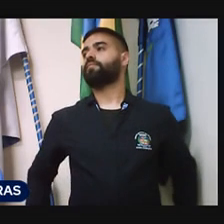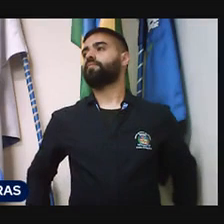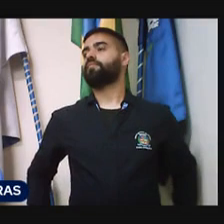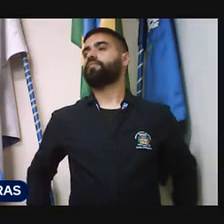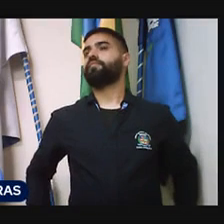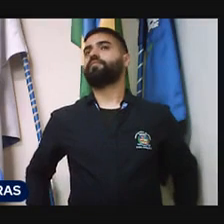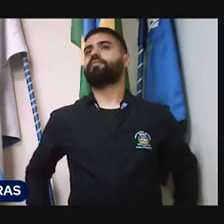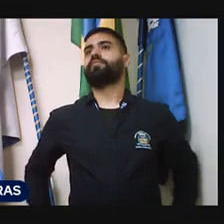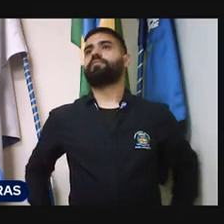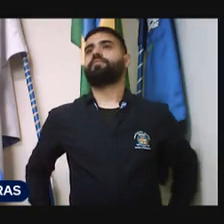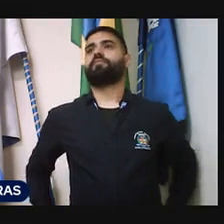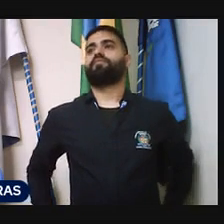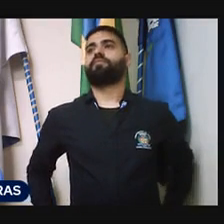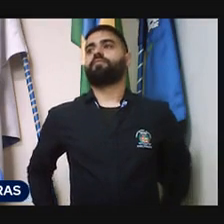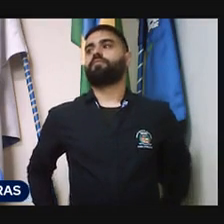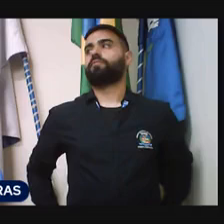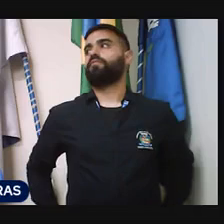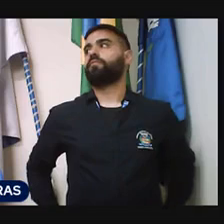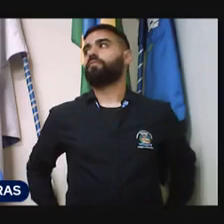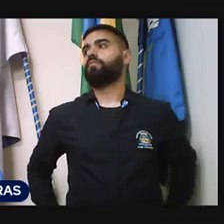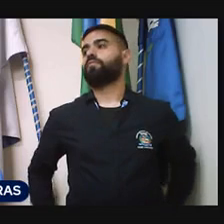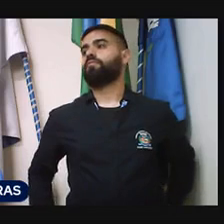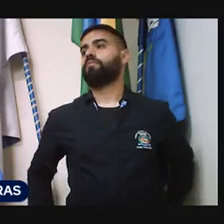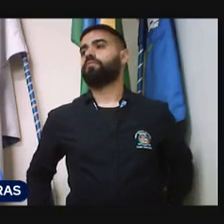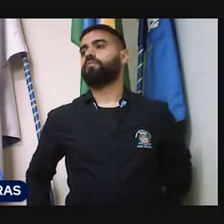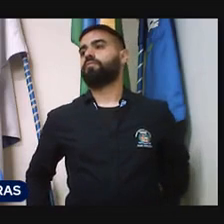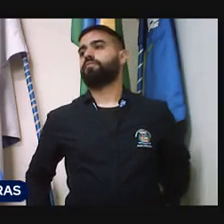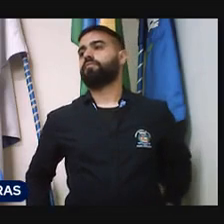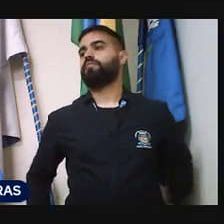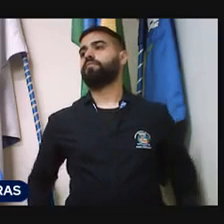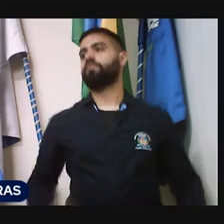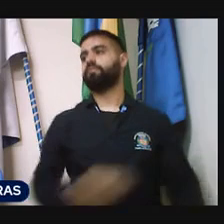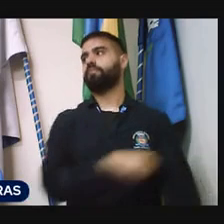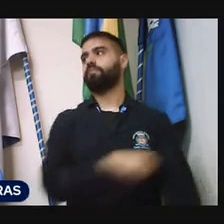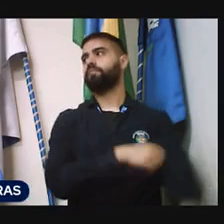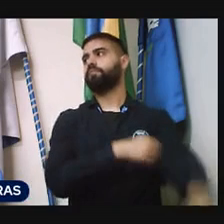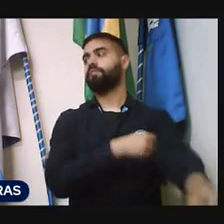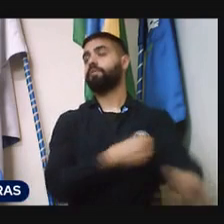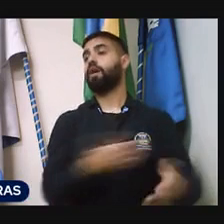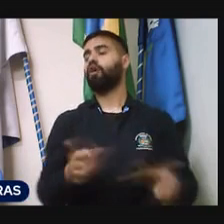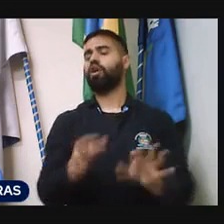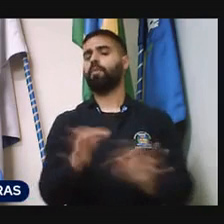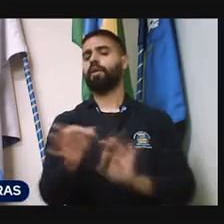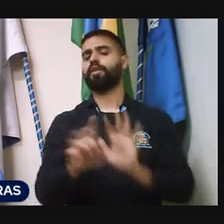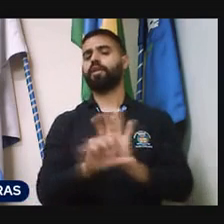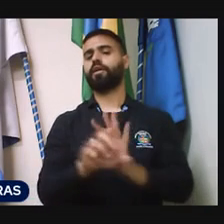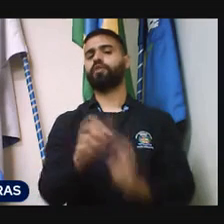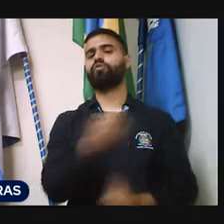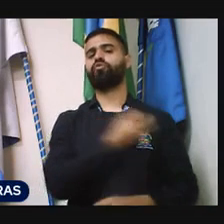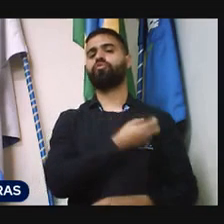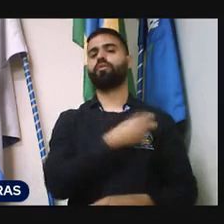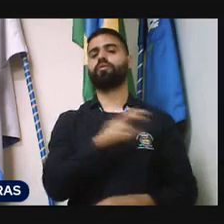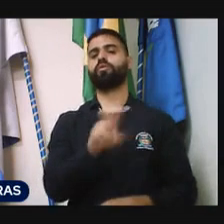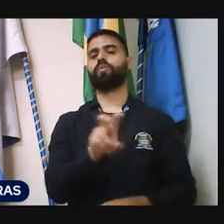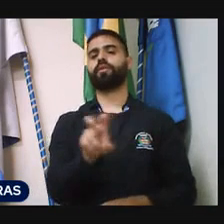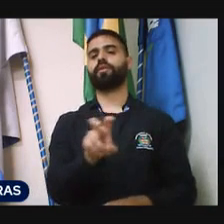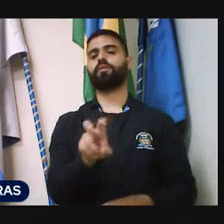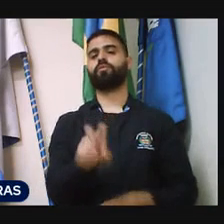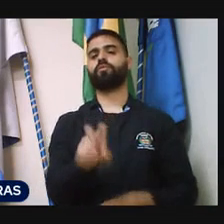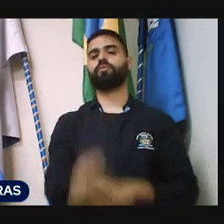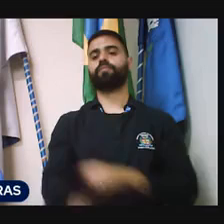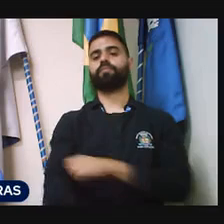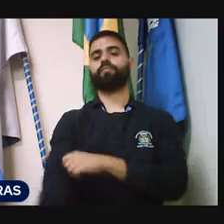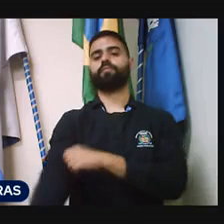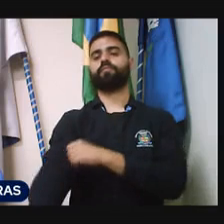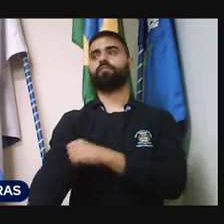Justiça a vereadora fabiany para já de lei ordinária 55 projeto de lei